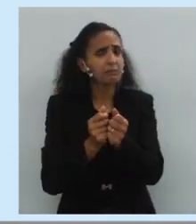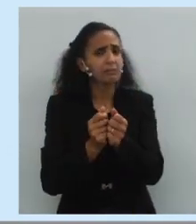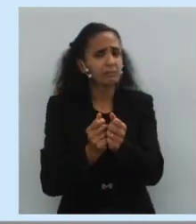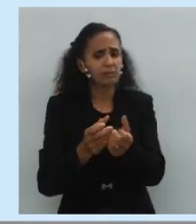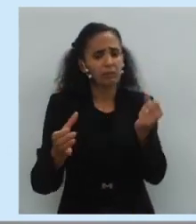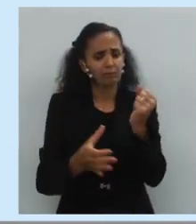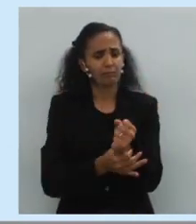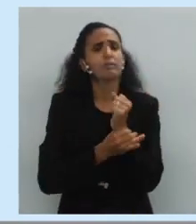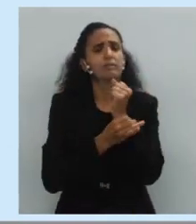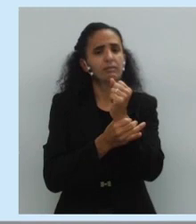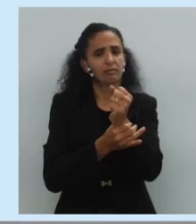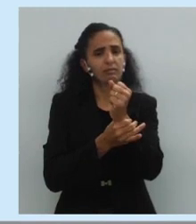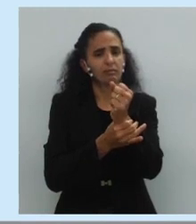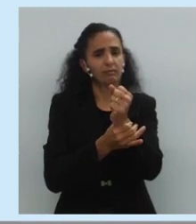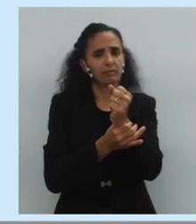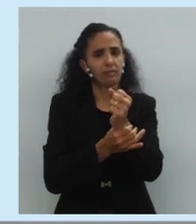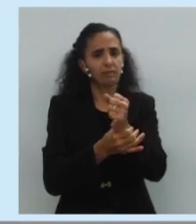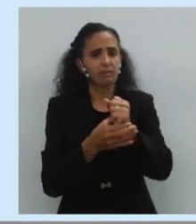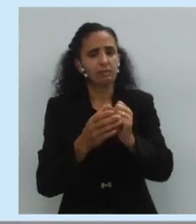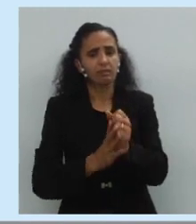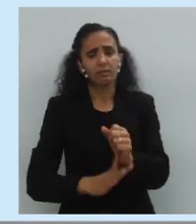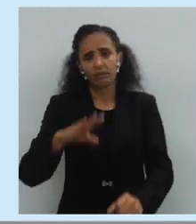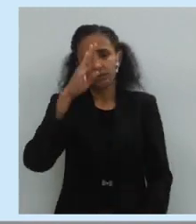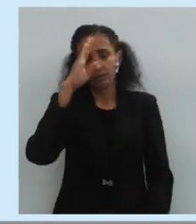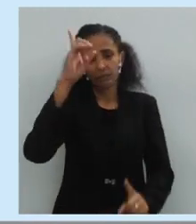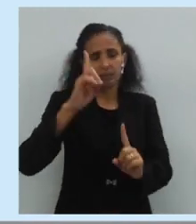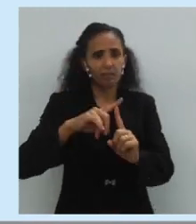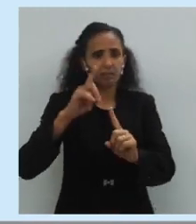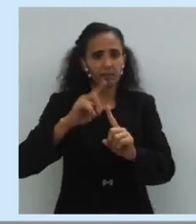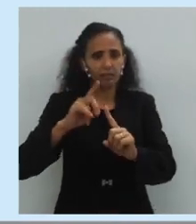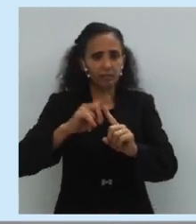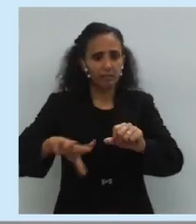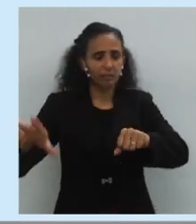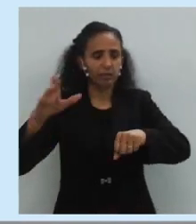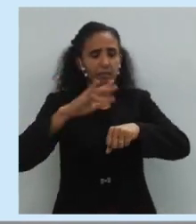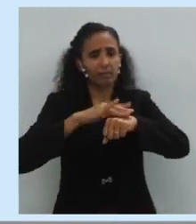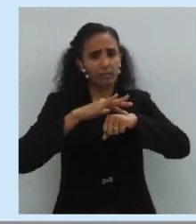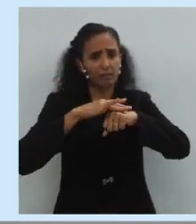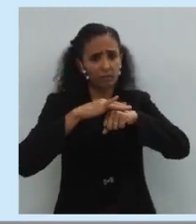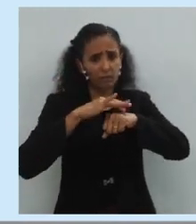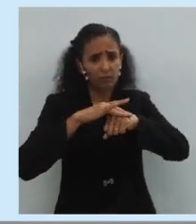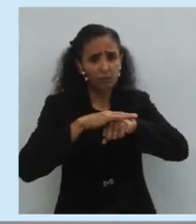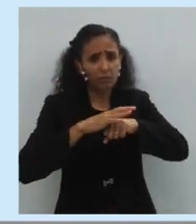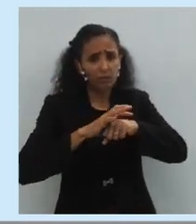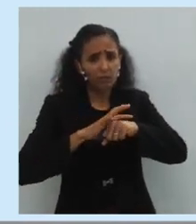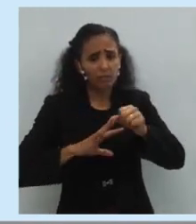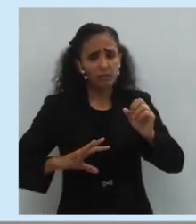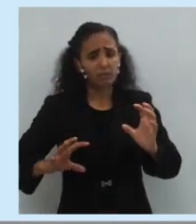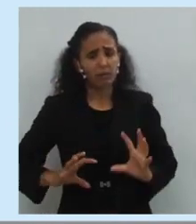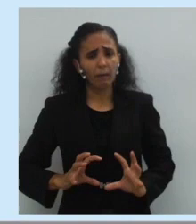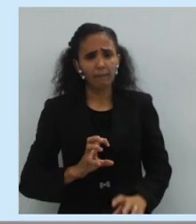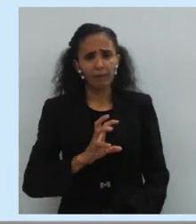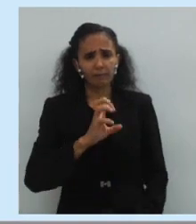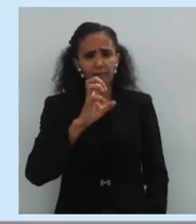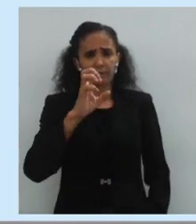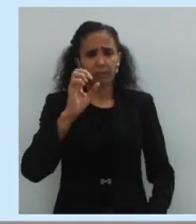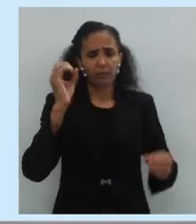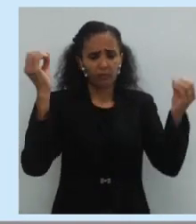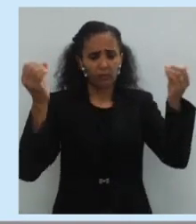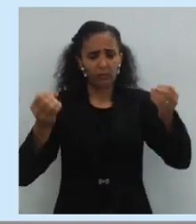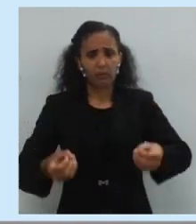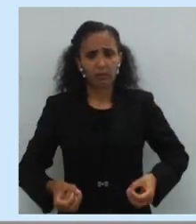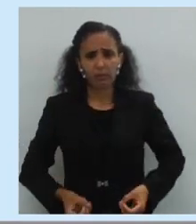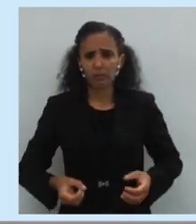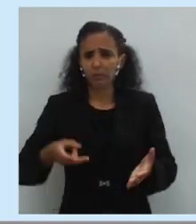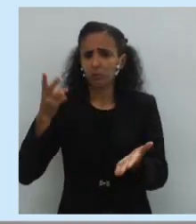e o 18, abrangendo os 2 principais tipos responsáveis por câncer de colo de